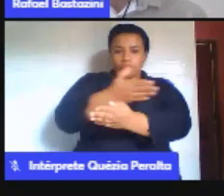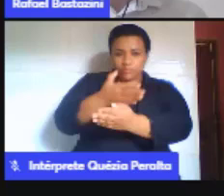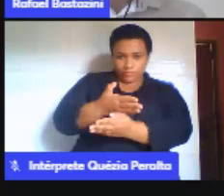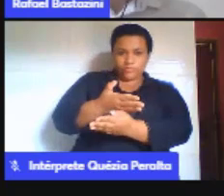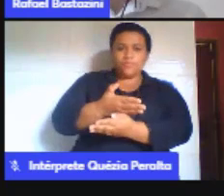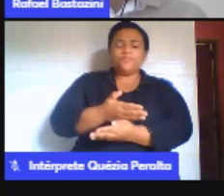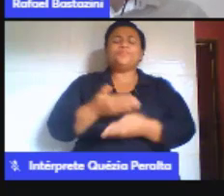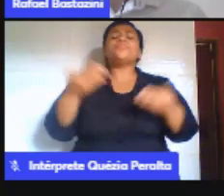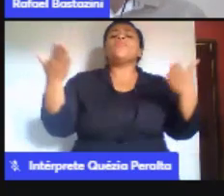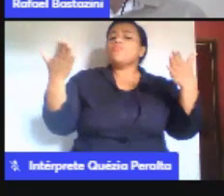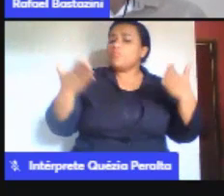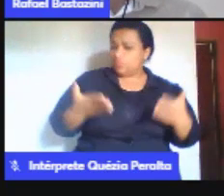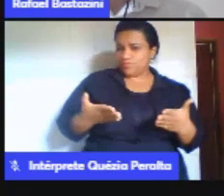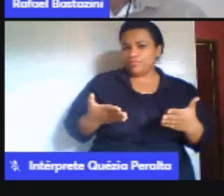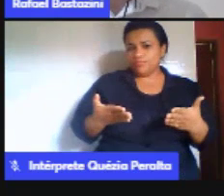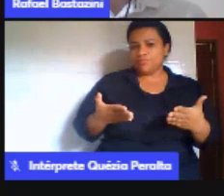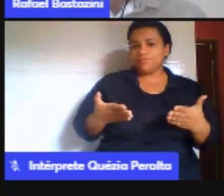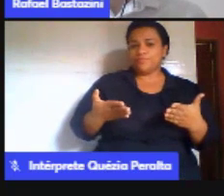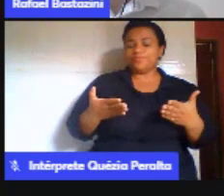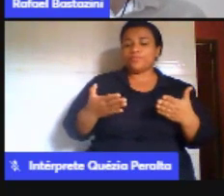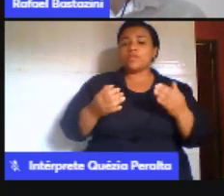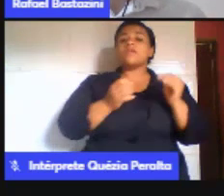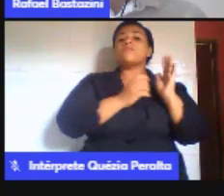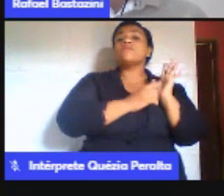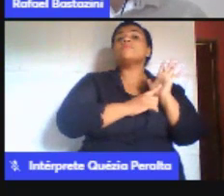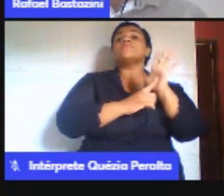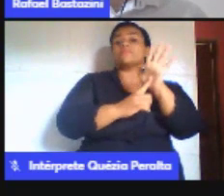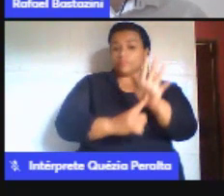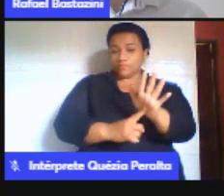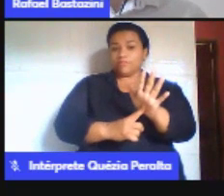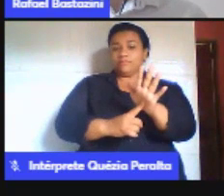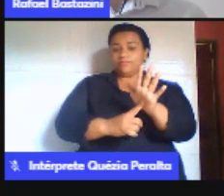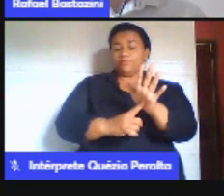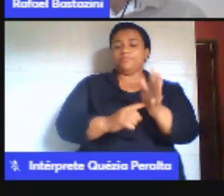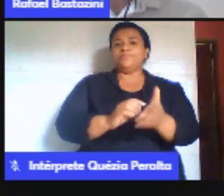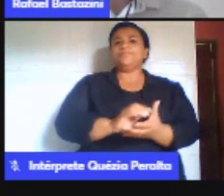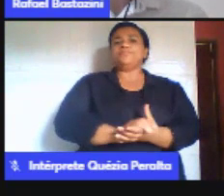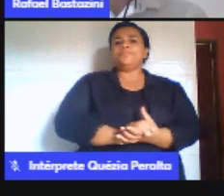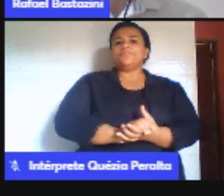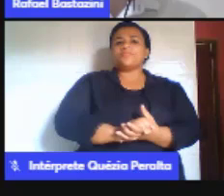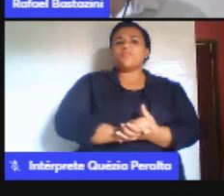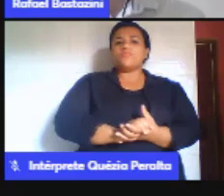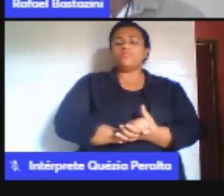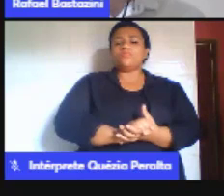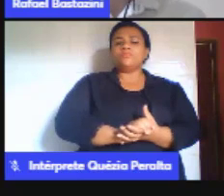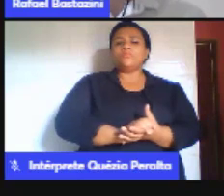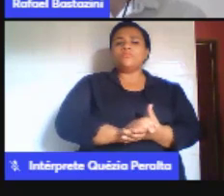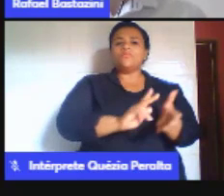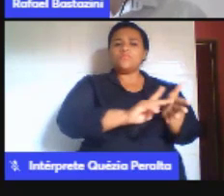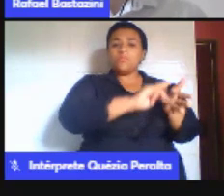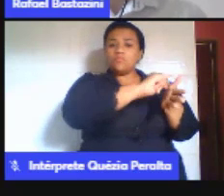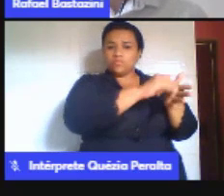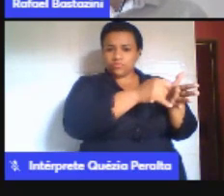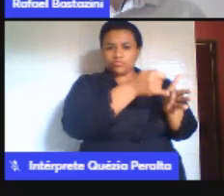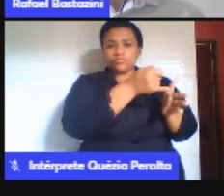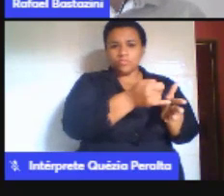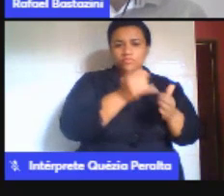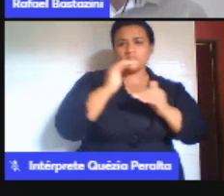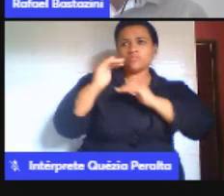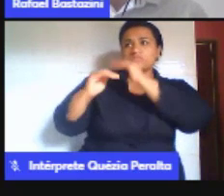hoje eu estou aqui para apresentar para vocês um projeto que a gente desenvolveu no ano